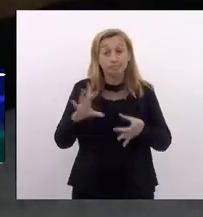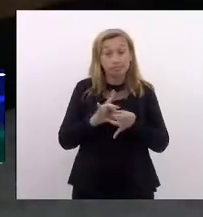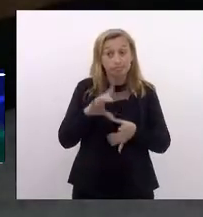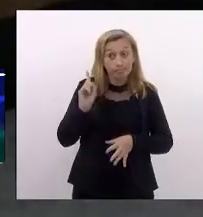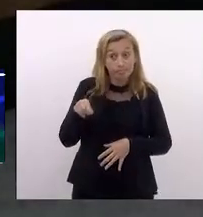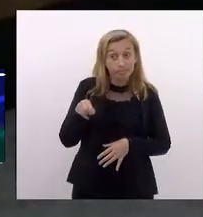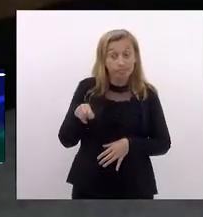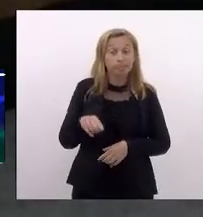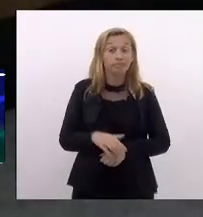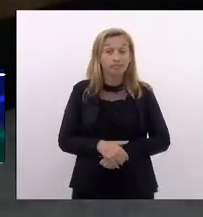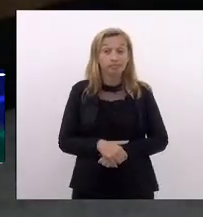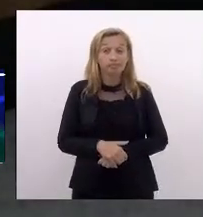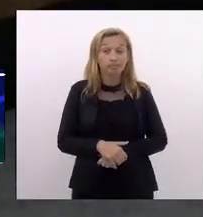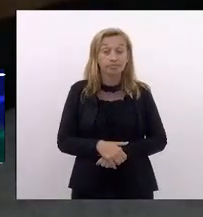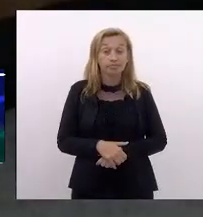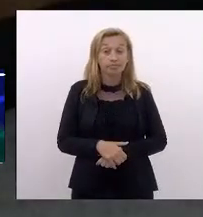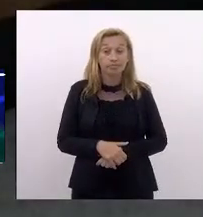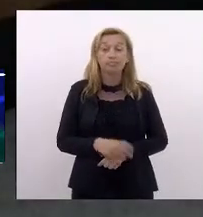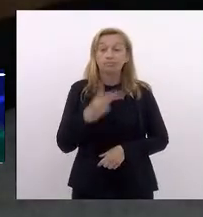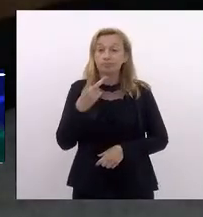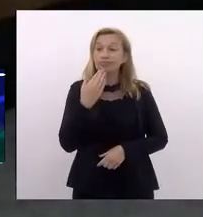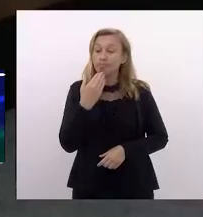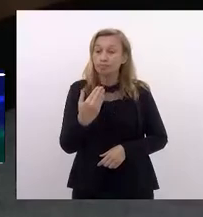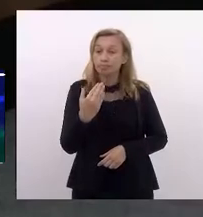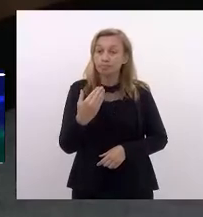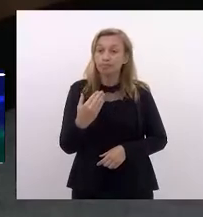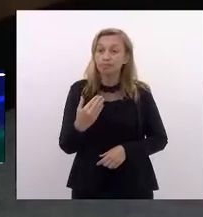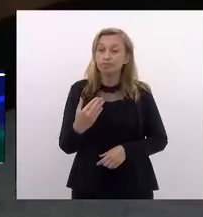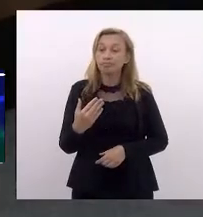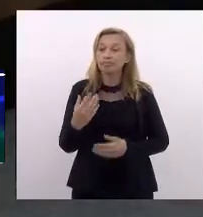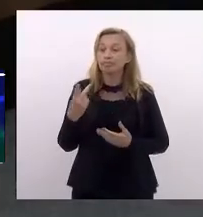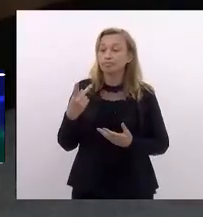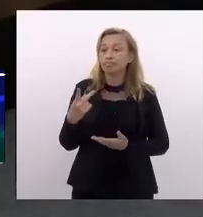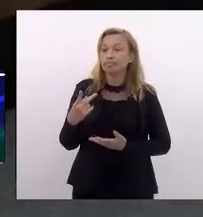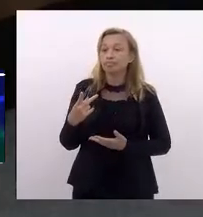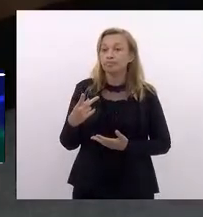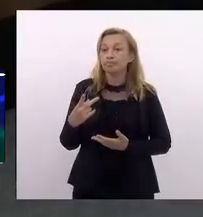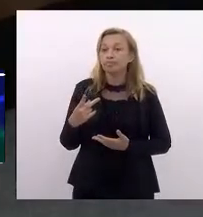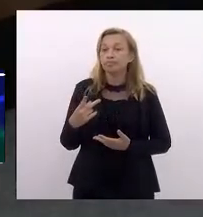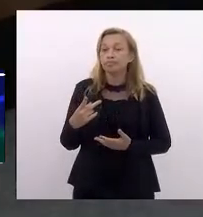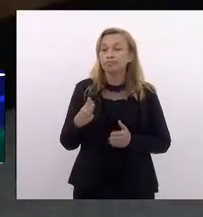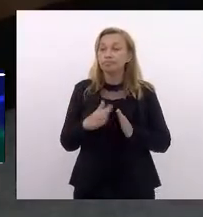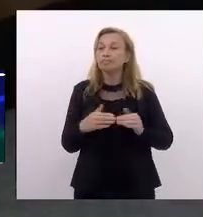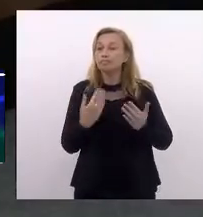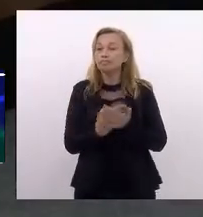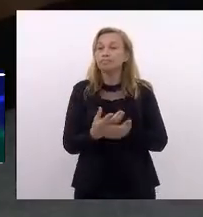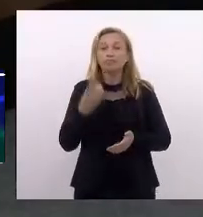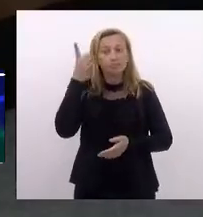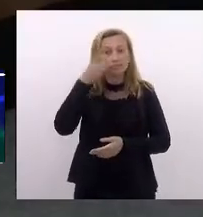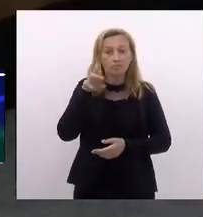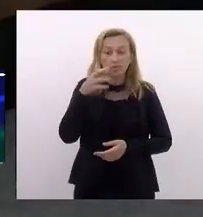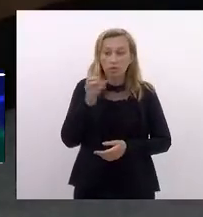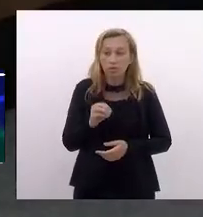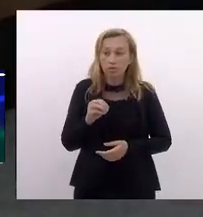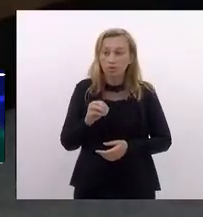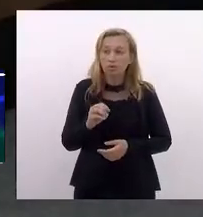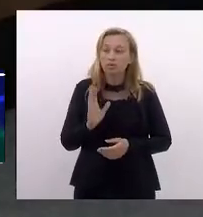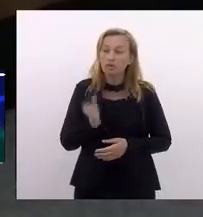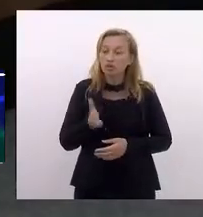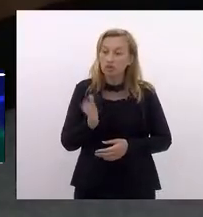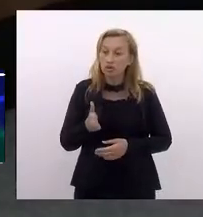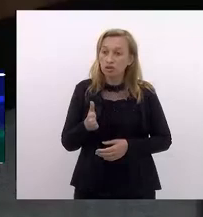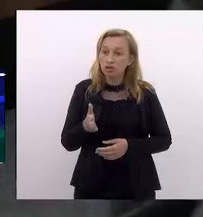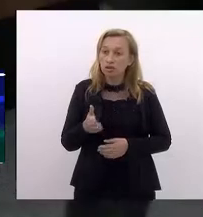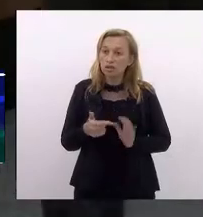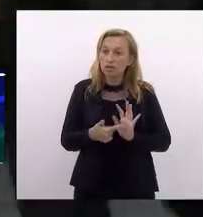né só emendar site a dois pedidos inclusive com autorização e vossa excelência são requerimento do deputado Ronaldo anquieta mas que